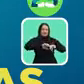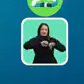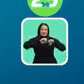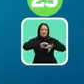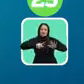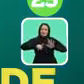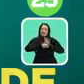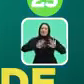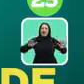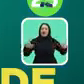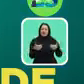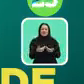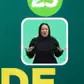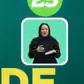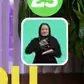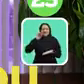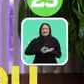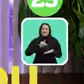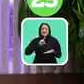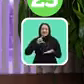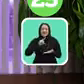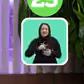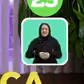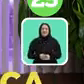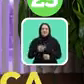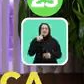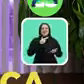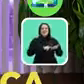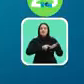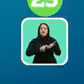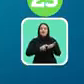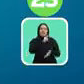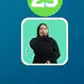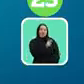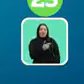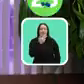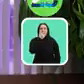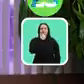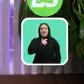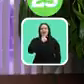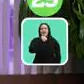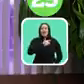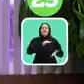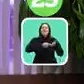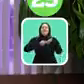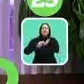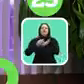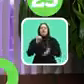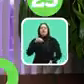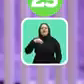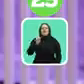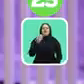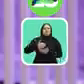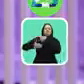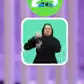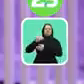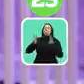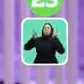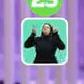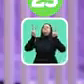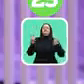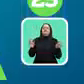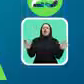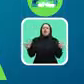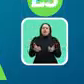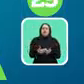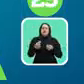autistas. Hoje, uma realidade. Quem mandou a carta foi o Rafael Greca para o OMS. A gente estava falando naquela época muito de autismo, pedindo autorização para